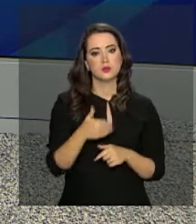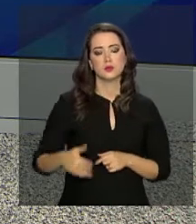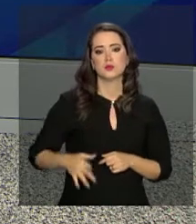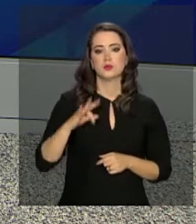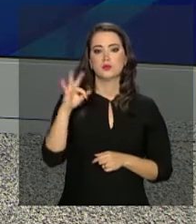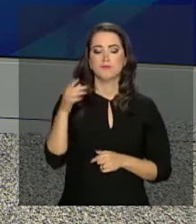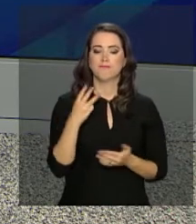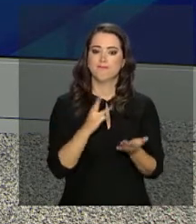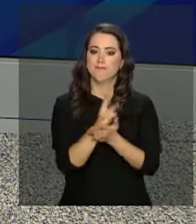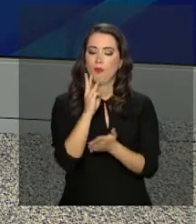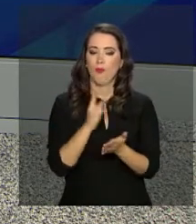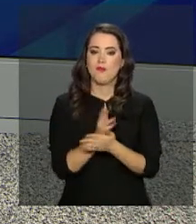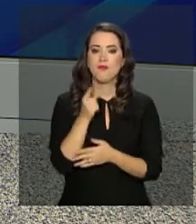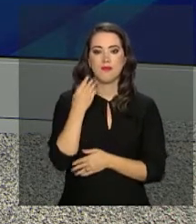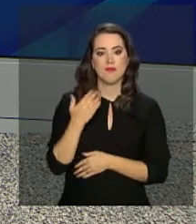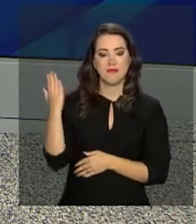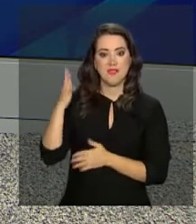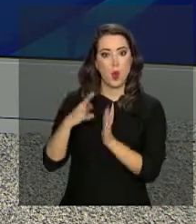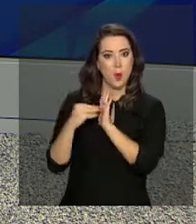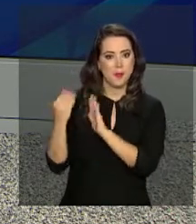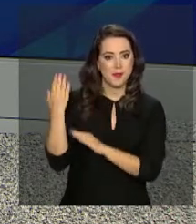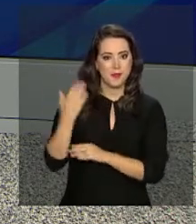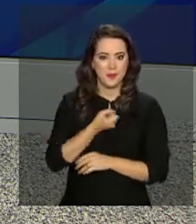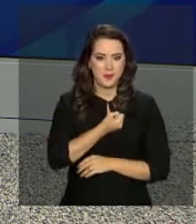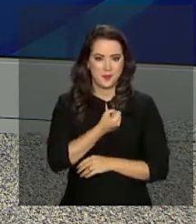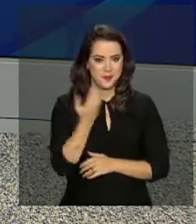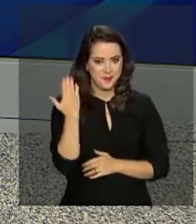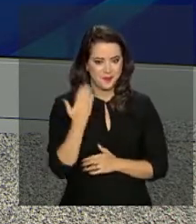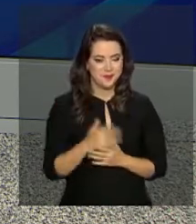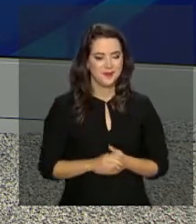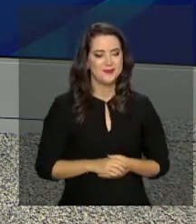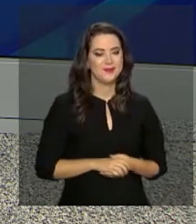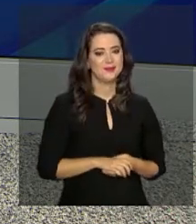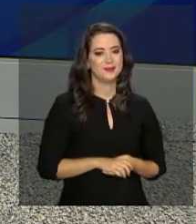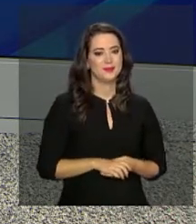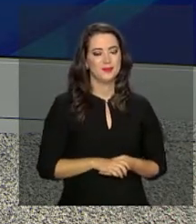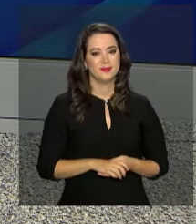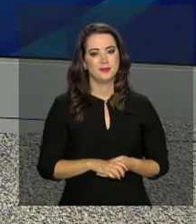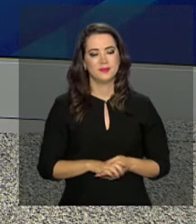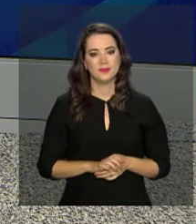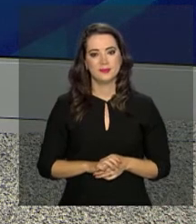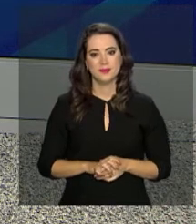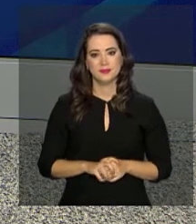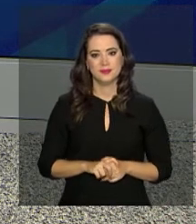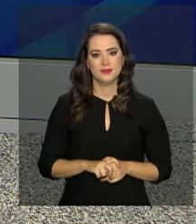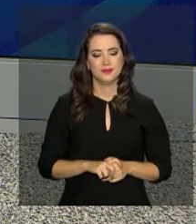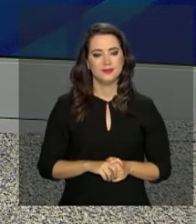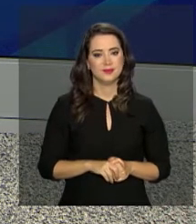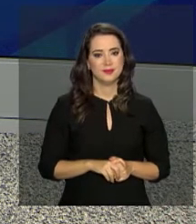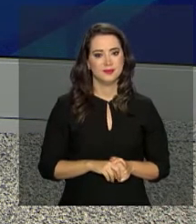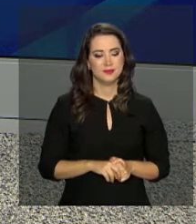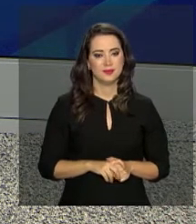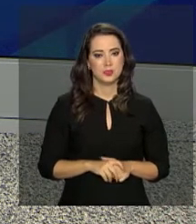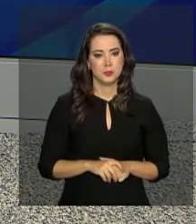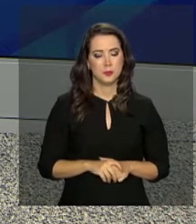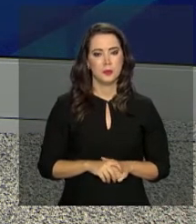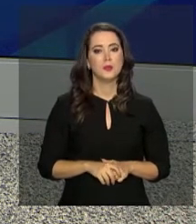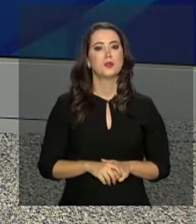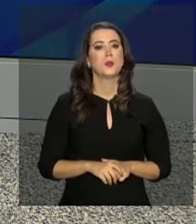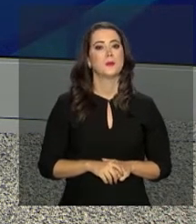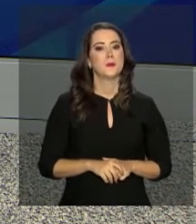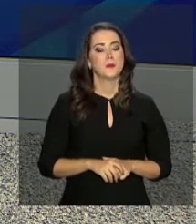federal para o nosso bate zap anote aí é 61 9 98 67 87